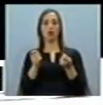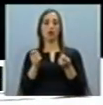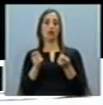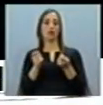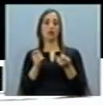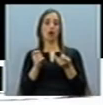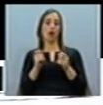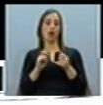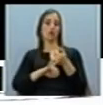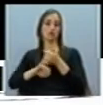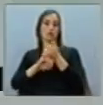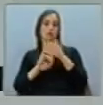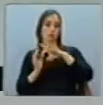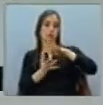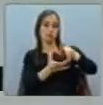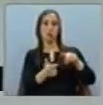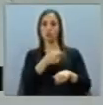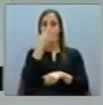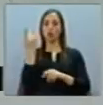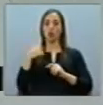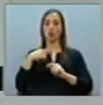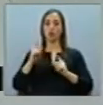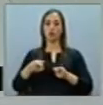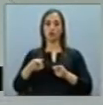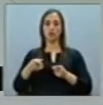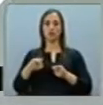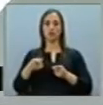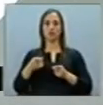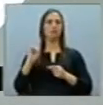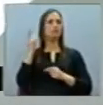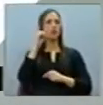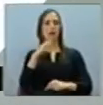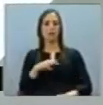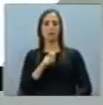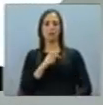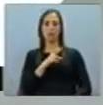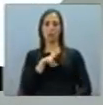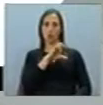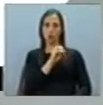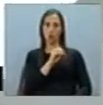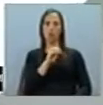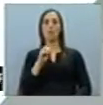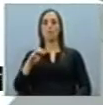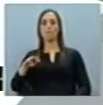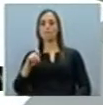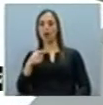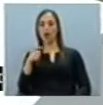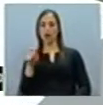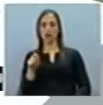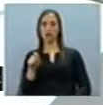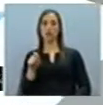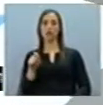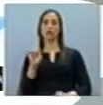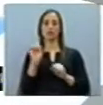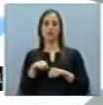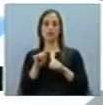Bom dia, Cristiana. Começamos hoje a nossa viagem, aliás, vamos até Mercúrio e Marte. Sim, e não começamos, não é propriamente